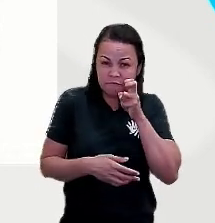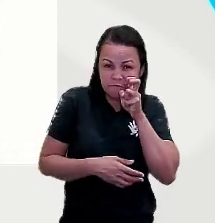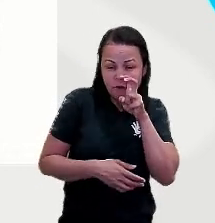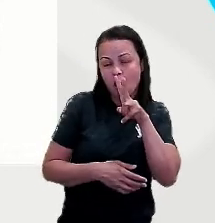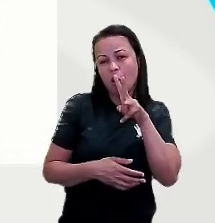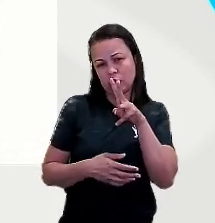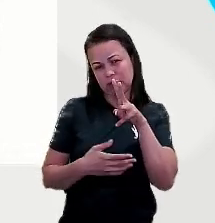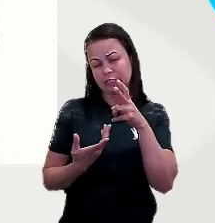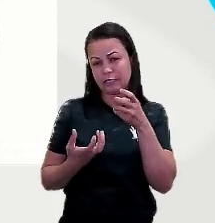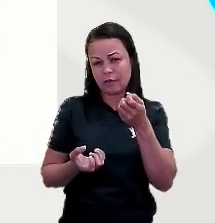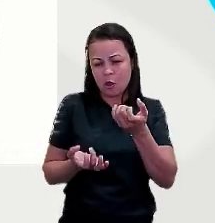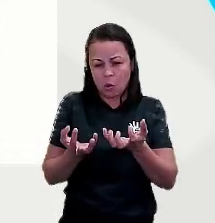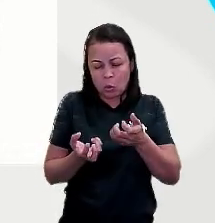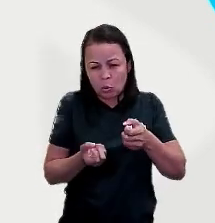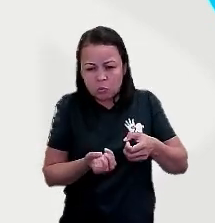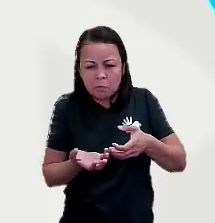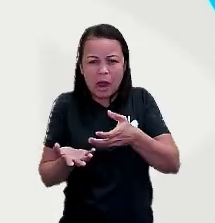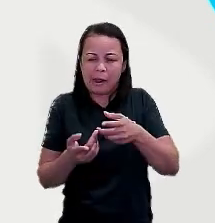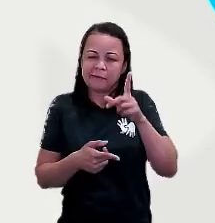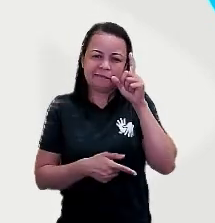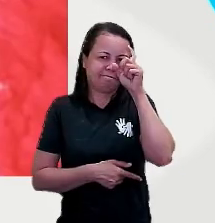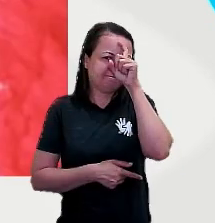é difícil de apagar.